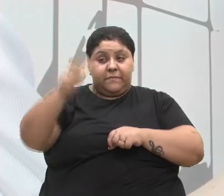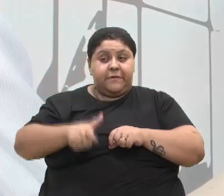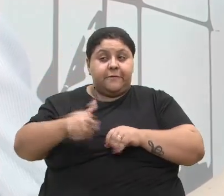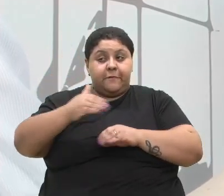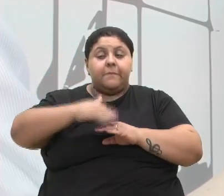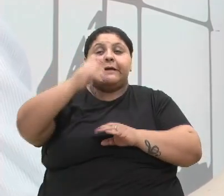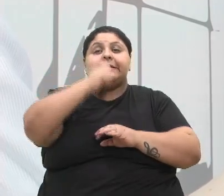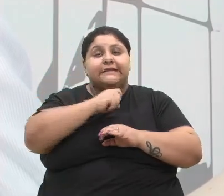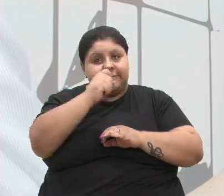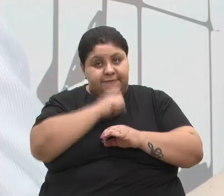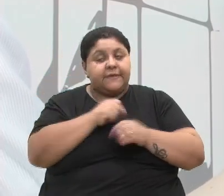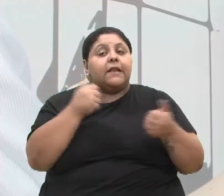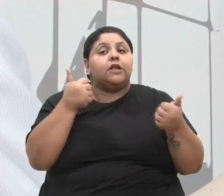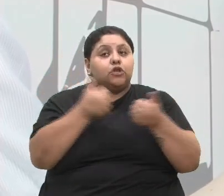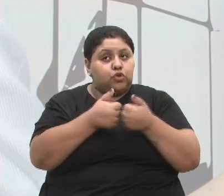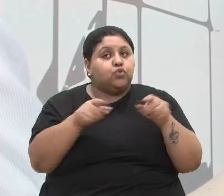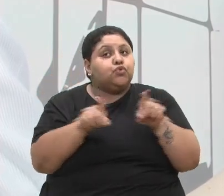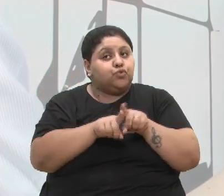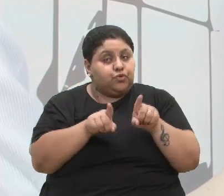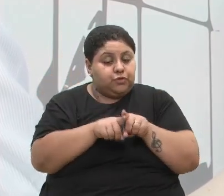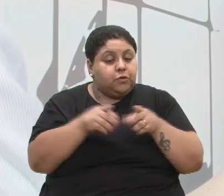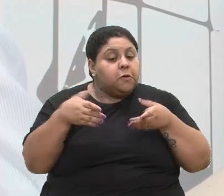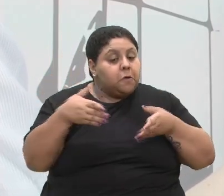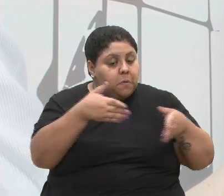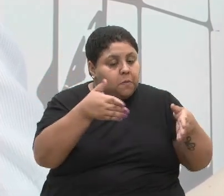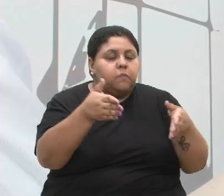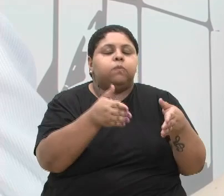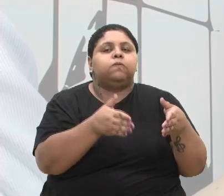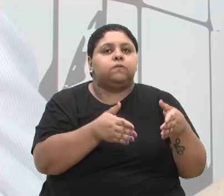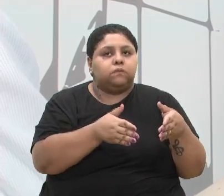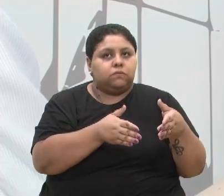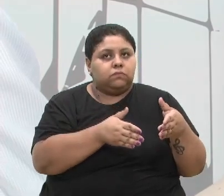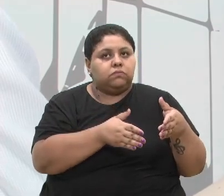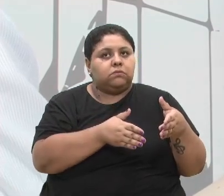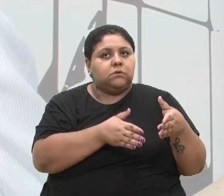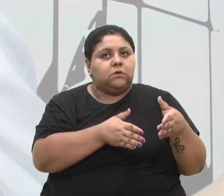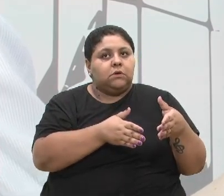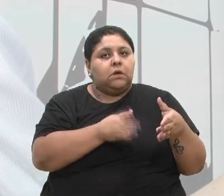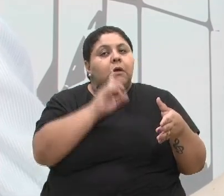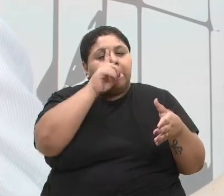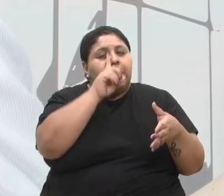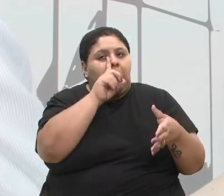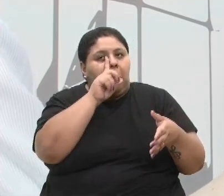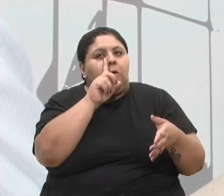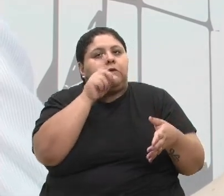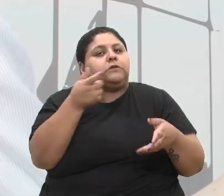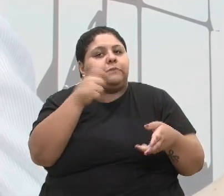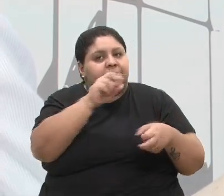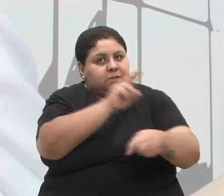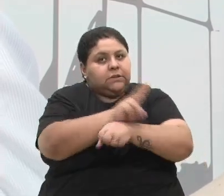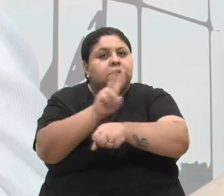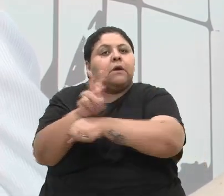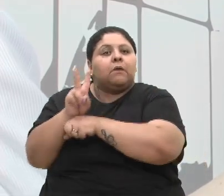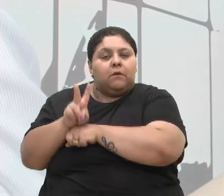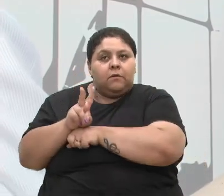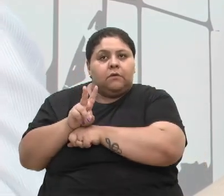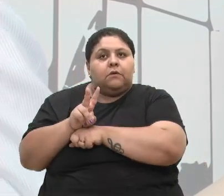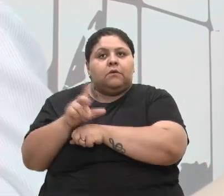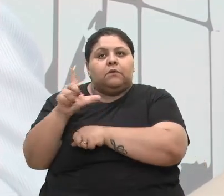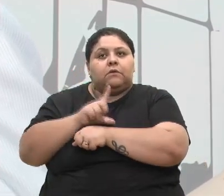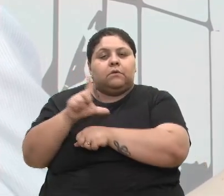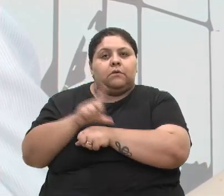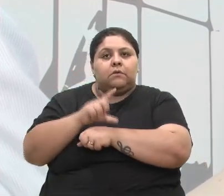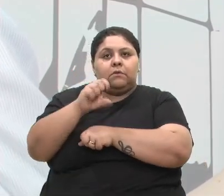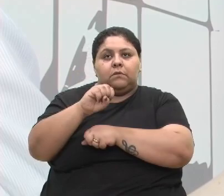que vão estar na via, e isso ocasiona ali algumas situações de trânsito que podem ser complicadas. Vamos ter o SAMAI